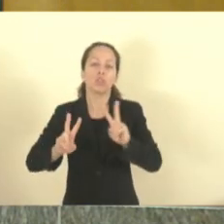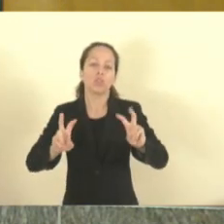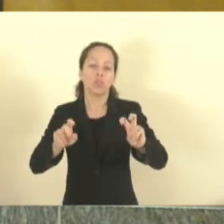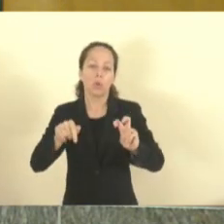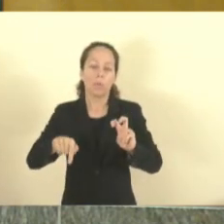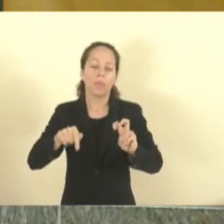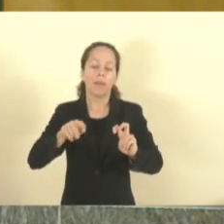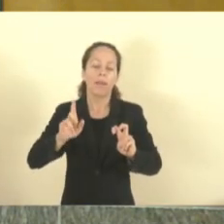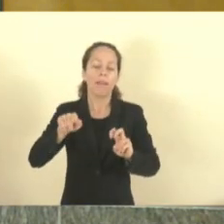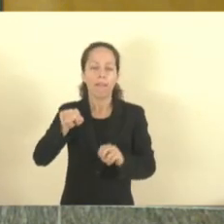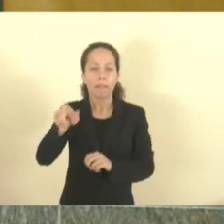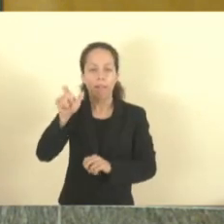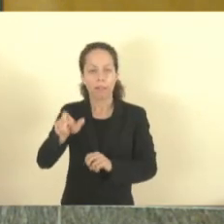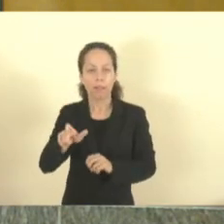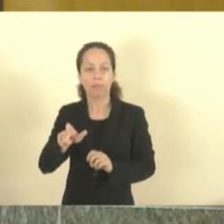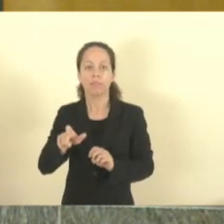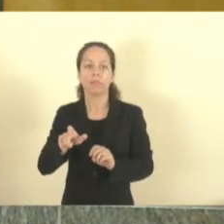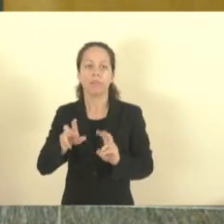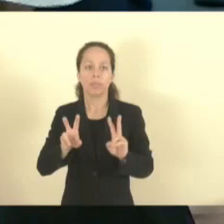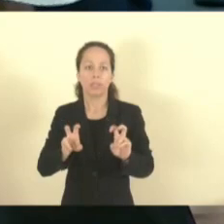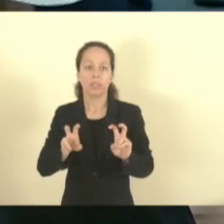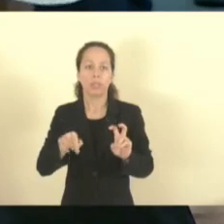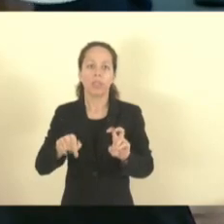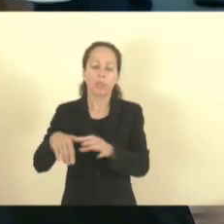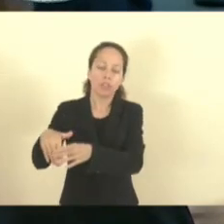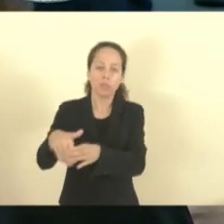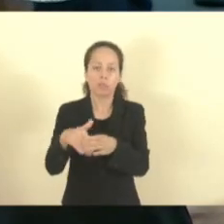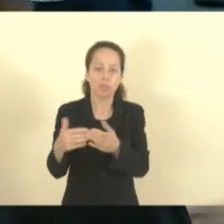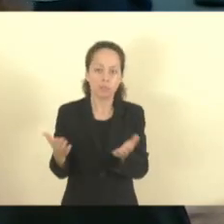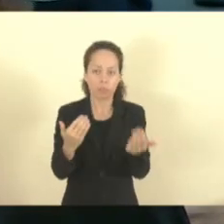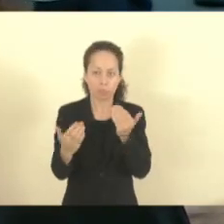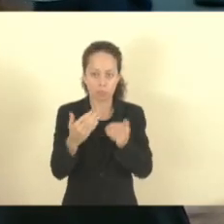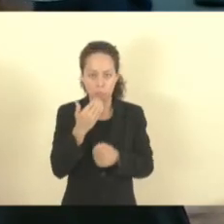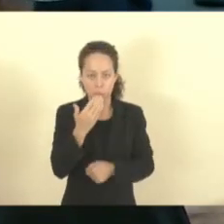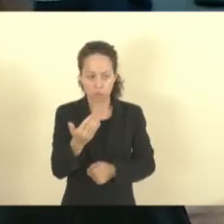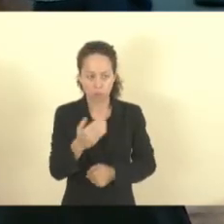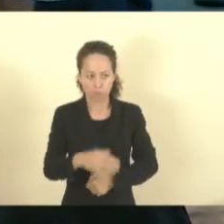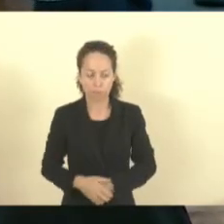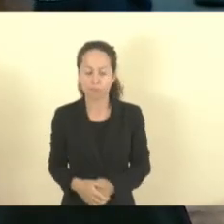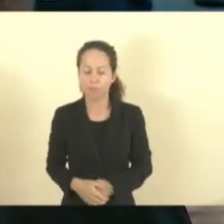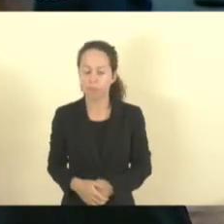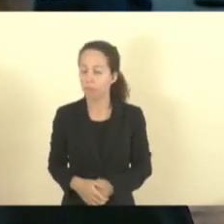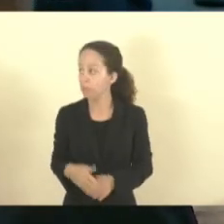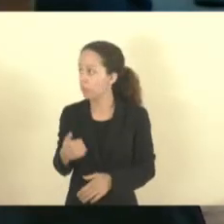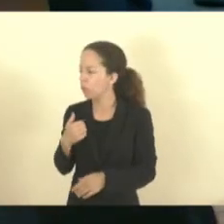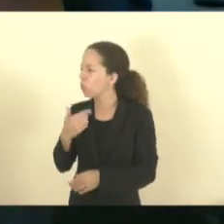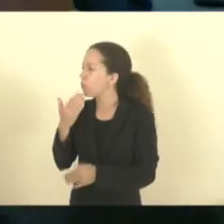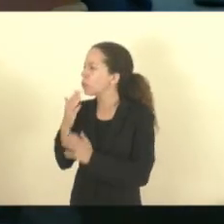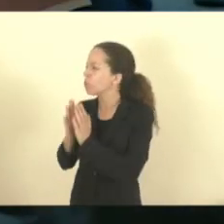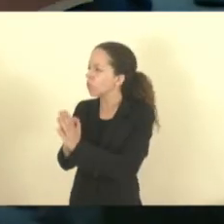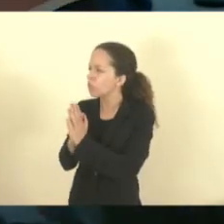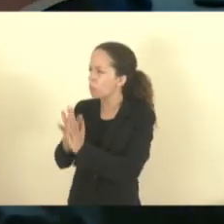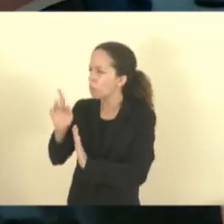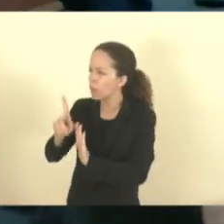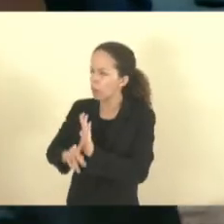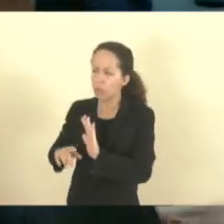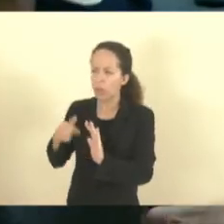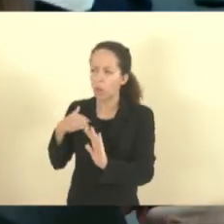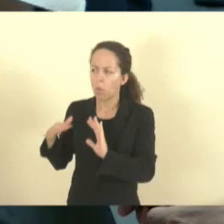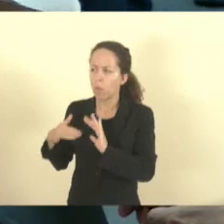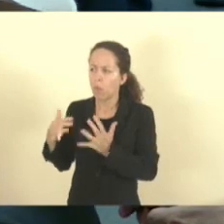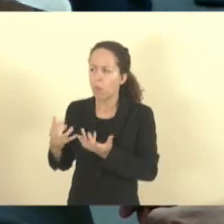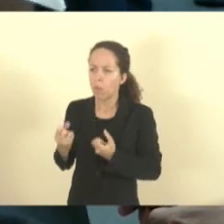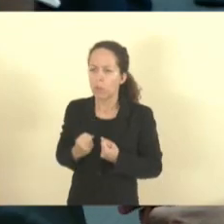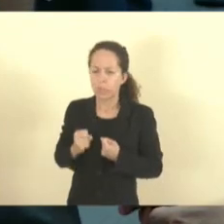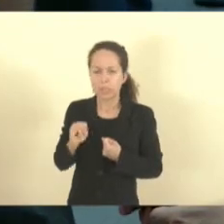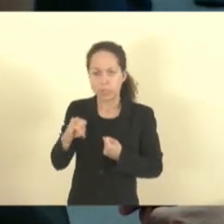Senhor presidente, pela ordem, eu só vou solicitar a assessoria aqui para mim me trazer esse projeto, que ele não está na minha pauta encaminhada aqui. Se alguém